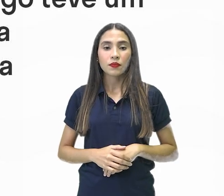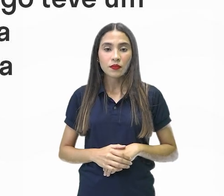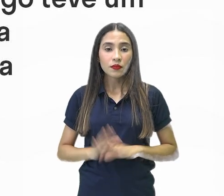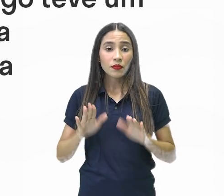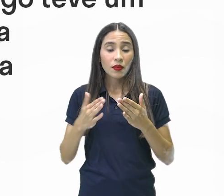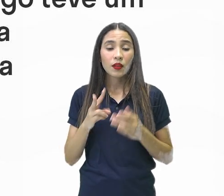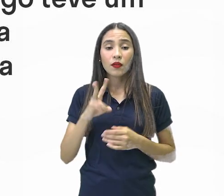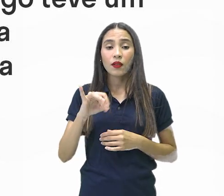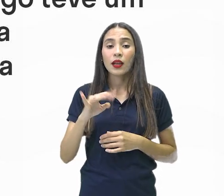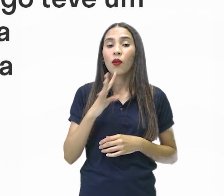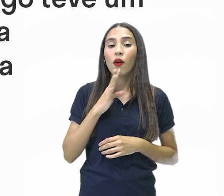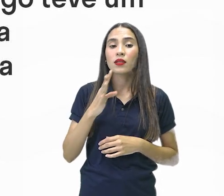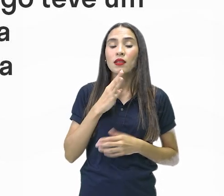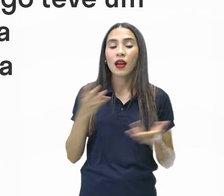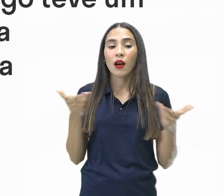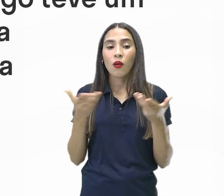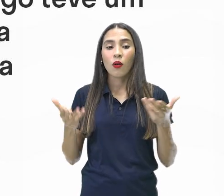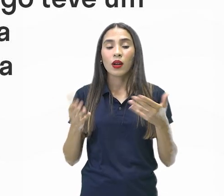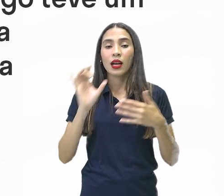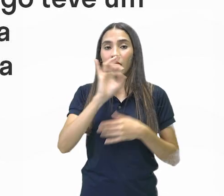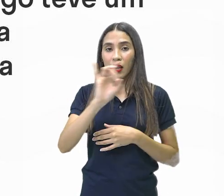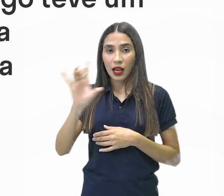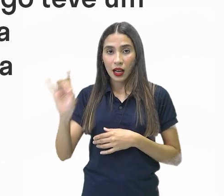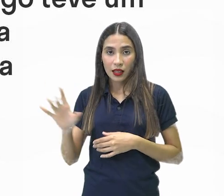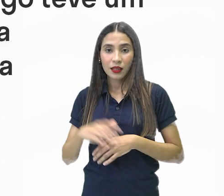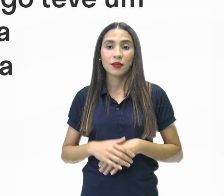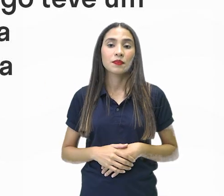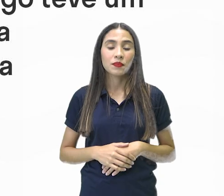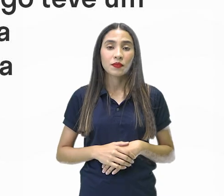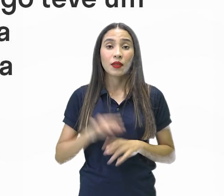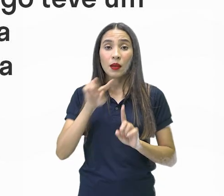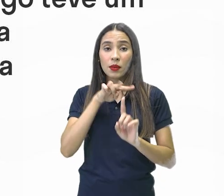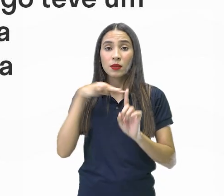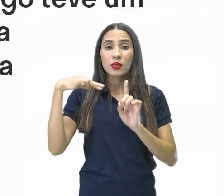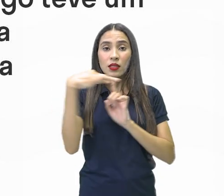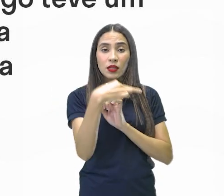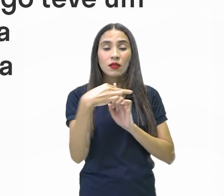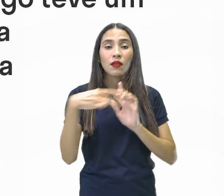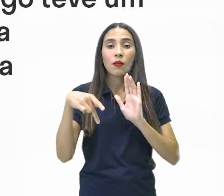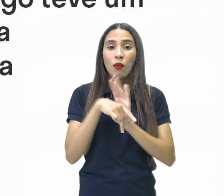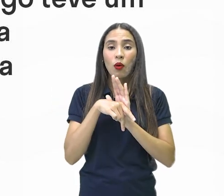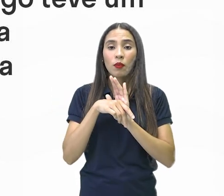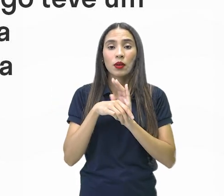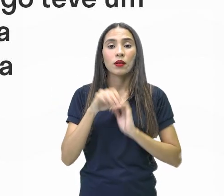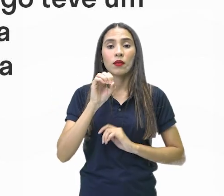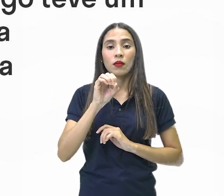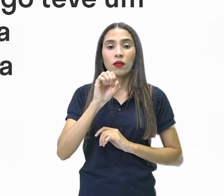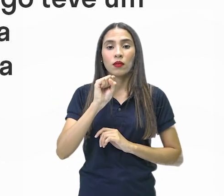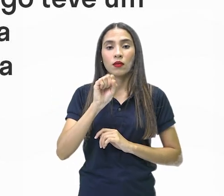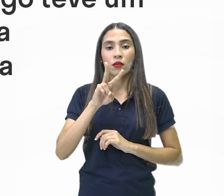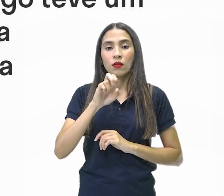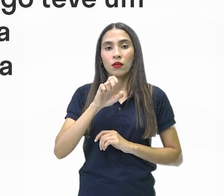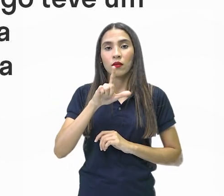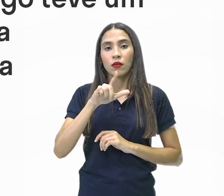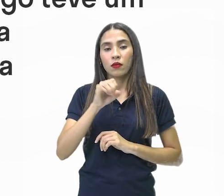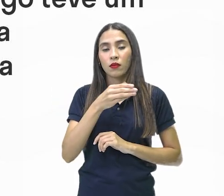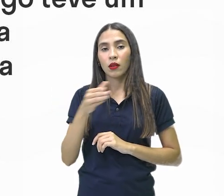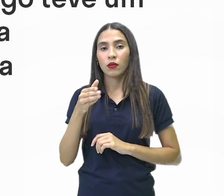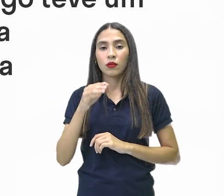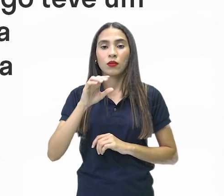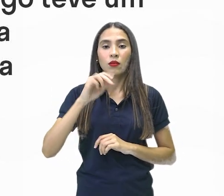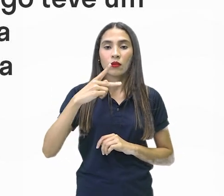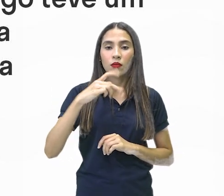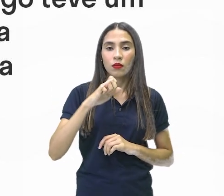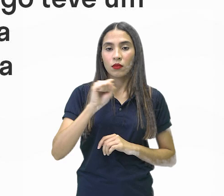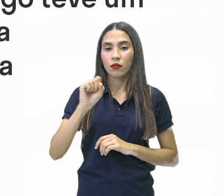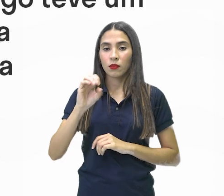física. E a gente vai conhecer cada um deles, né? Na visão, então, deste autor, do professor Oswaldo